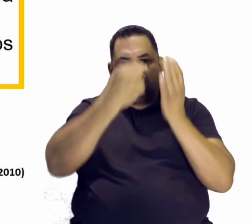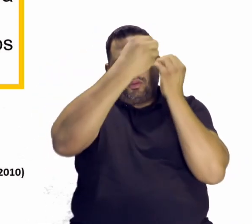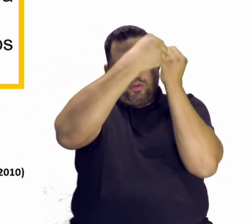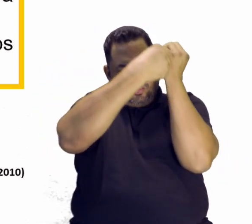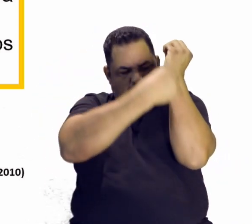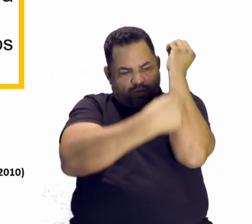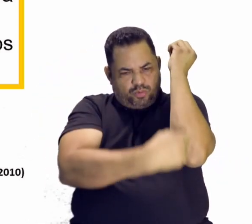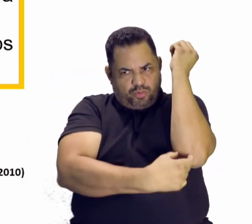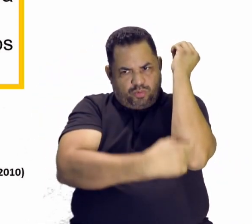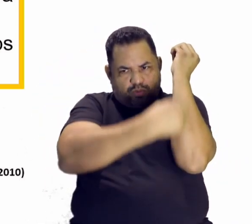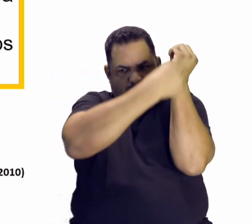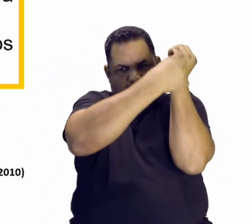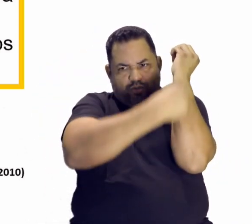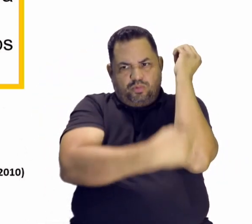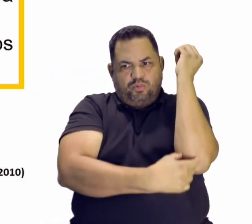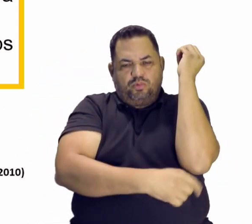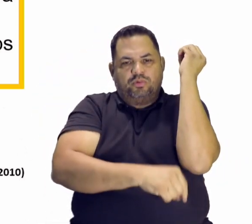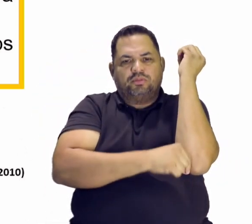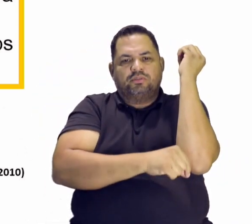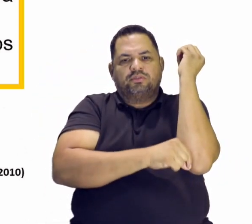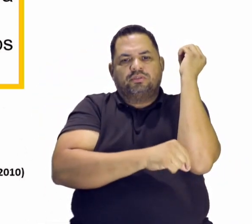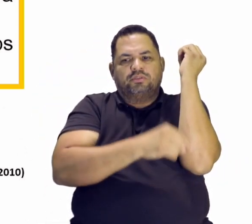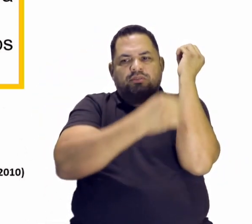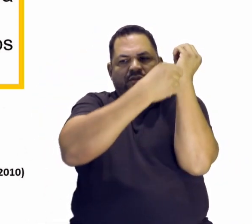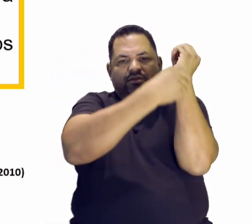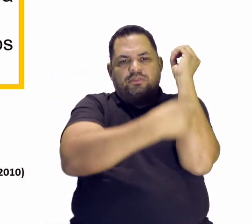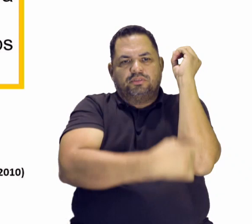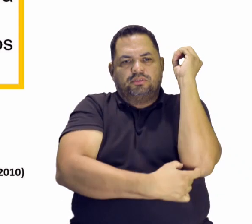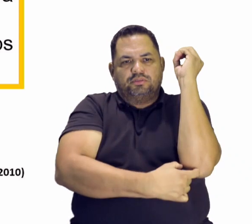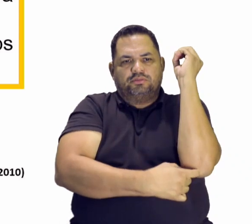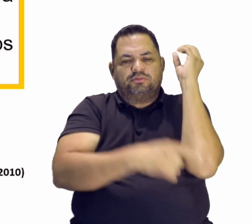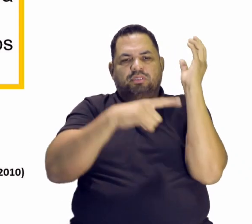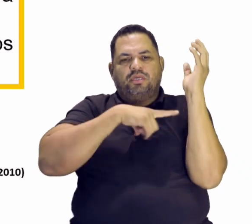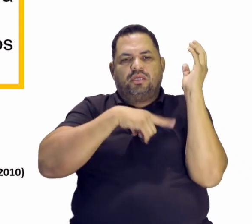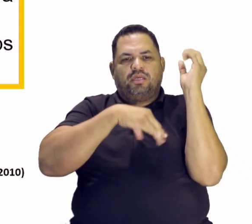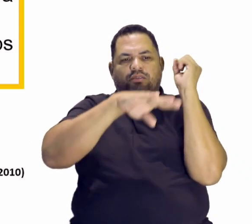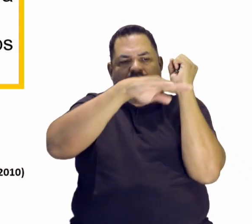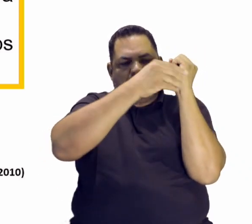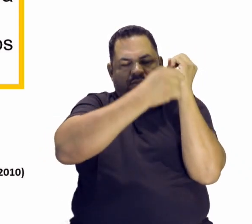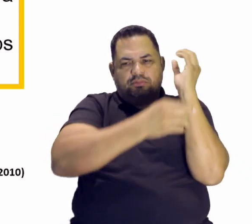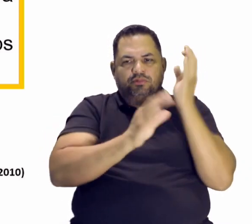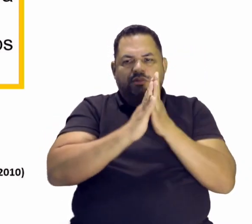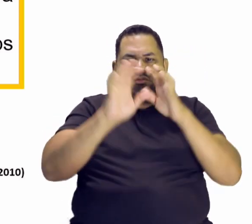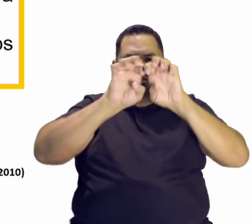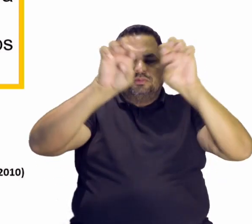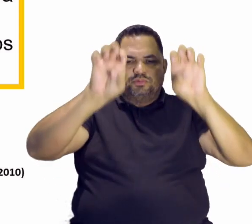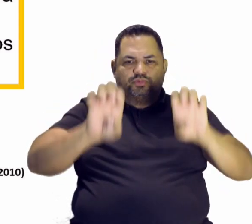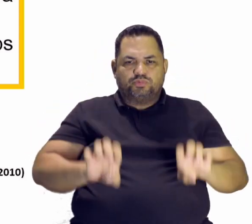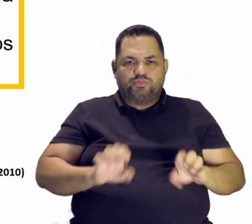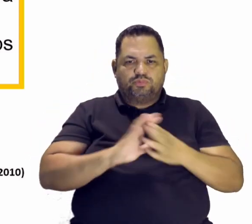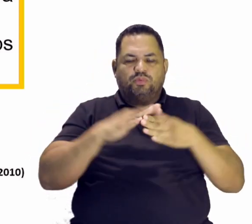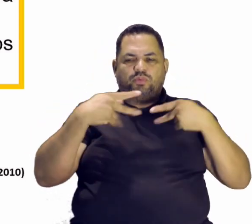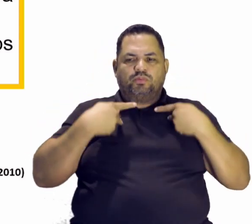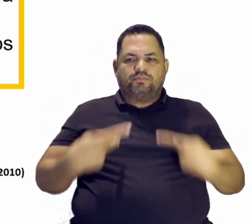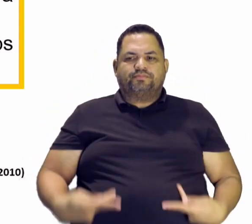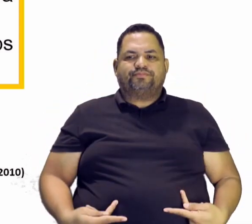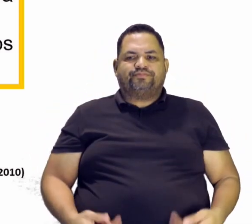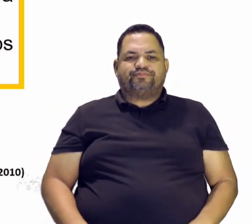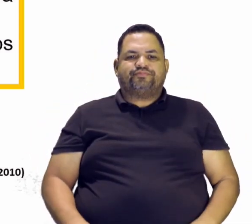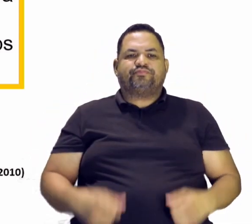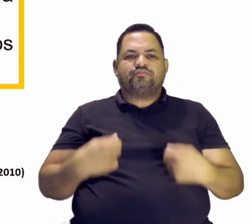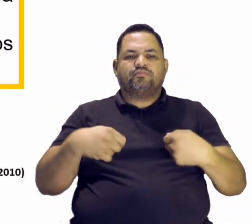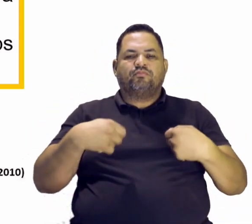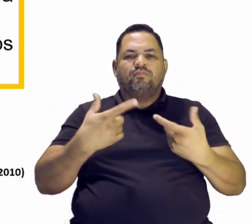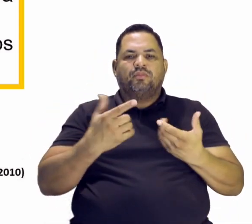né, ajudando a manter essa minha postura, essa minha estrutura corporal, certo? E ele também vai trabalhar aí